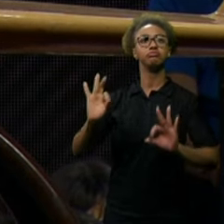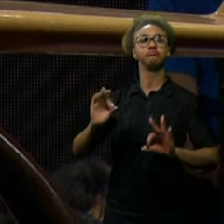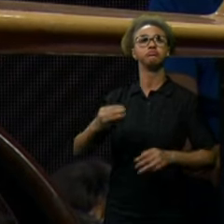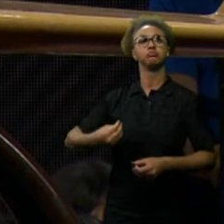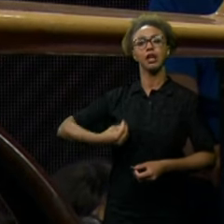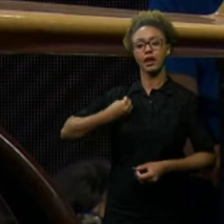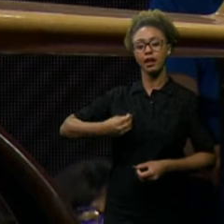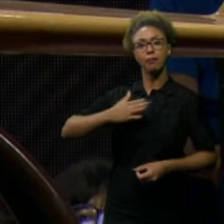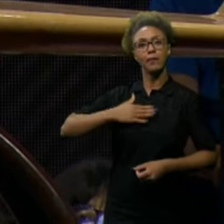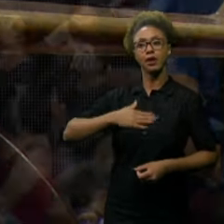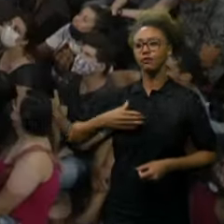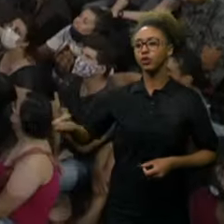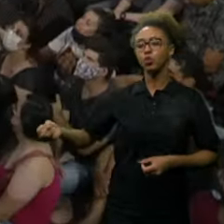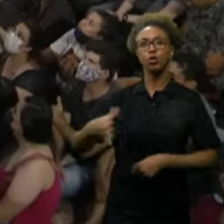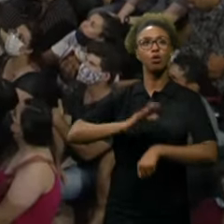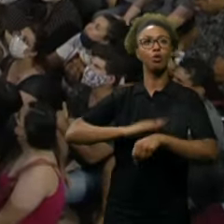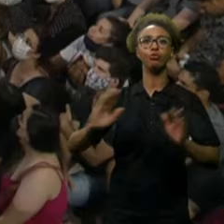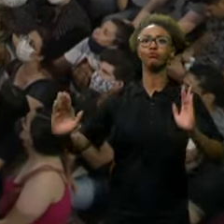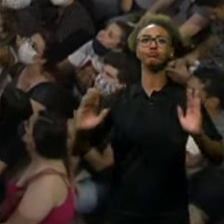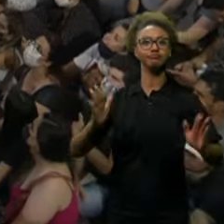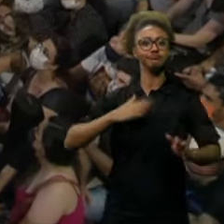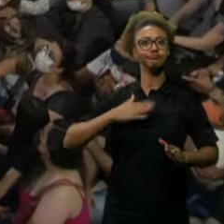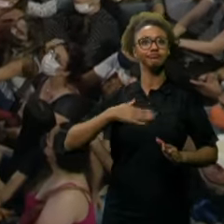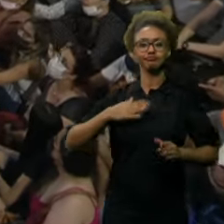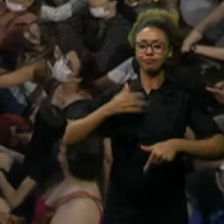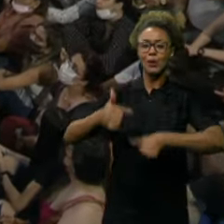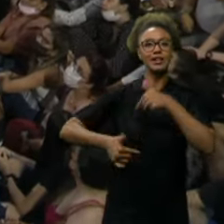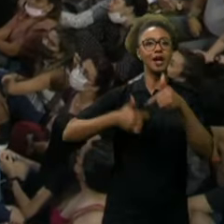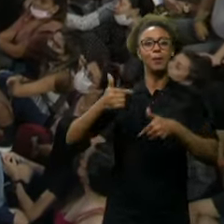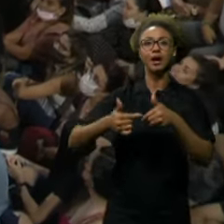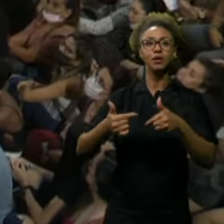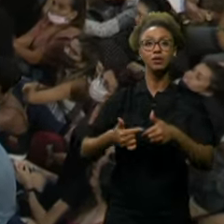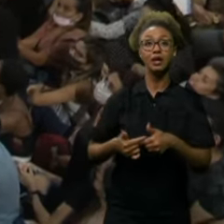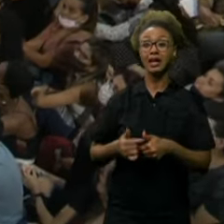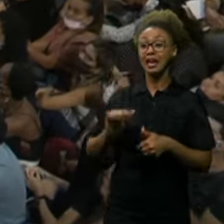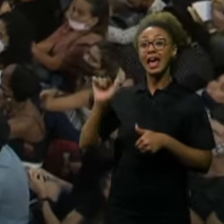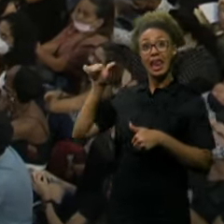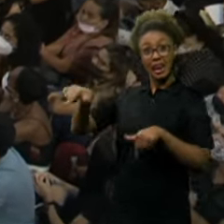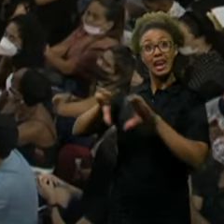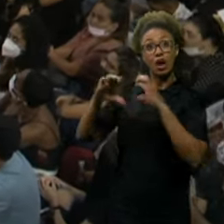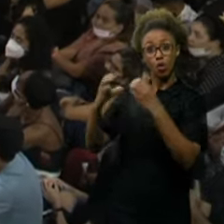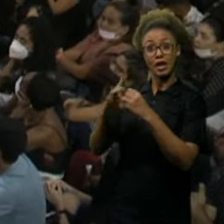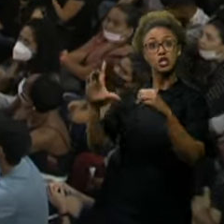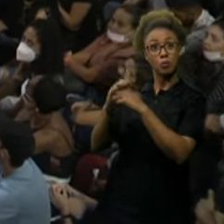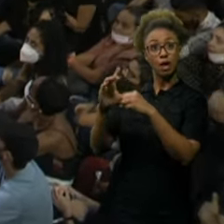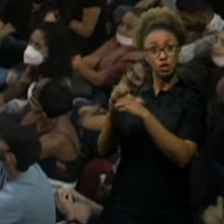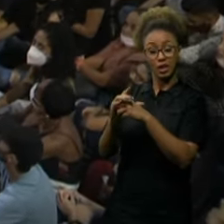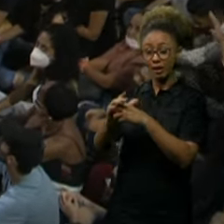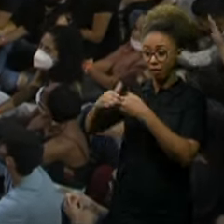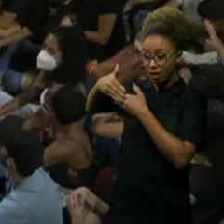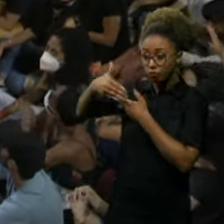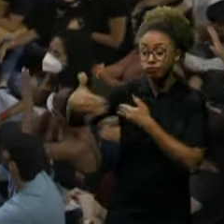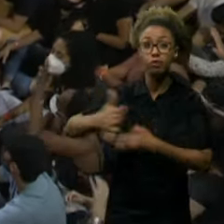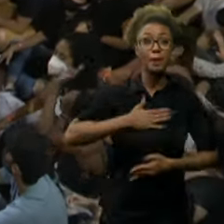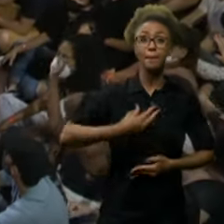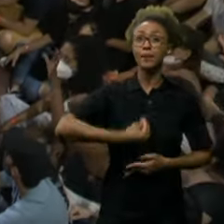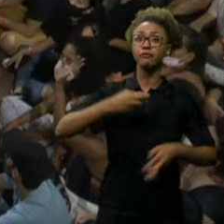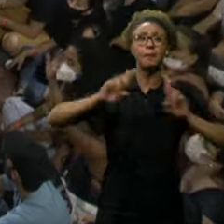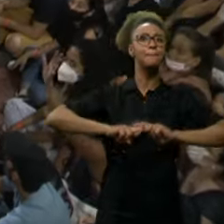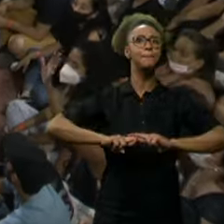na minha vida ministerial no ministério que eu sou nunca mais depois que eu passei pelo bola minha vida foi a mesma